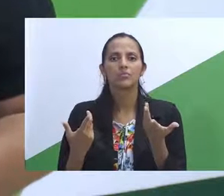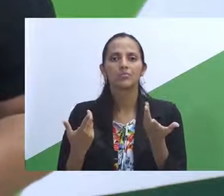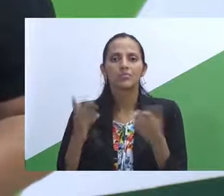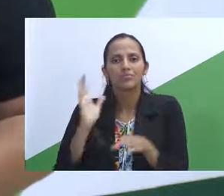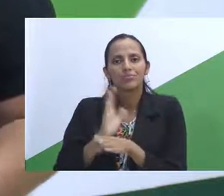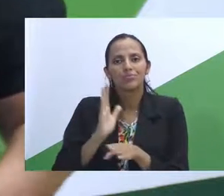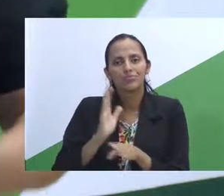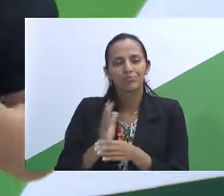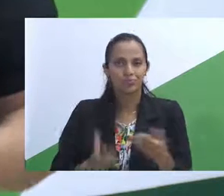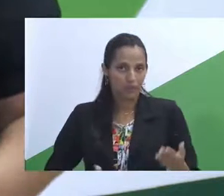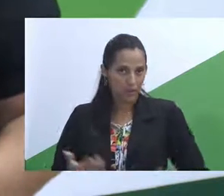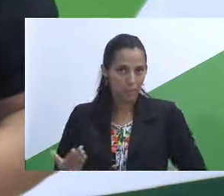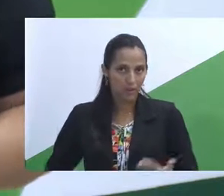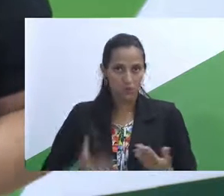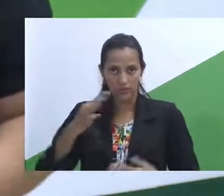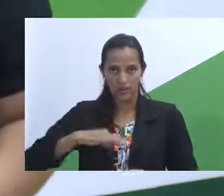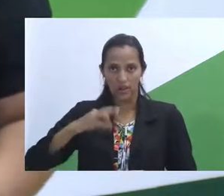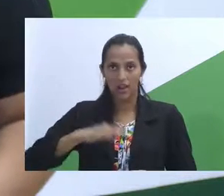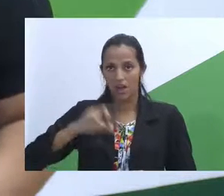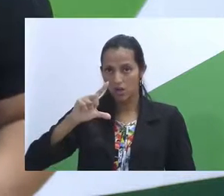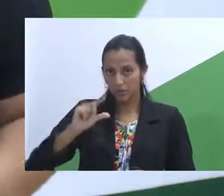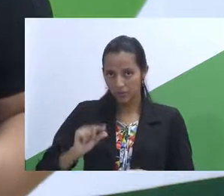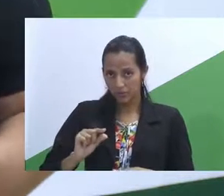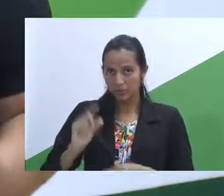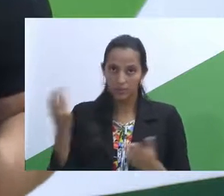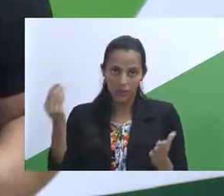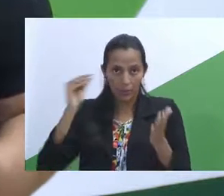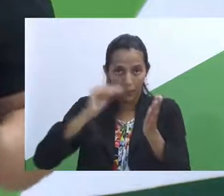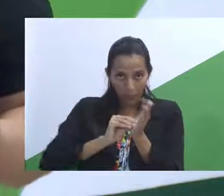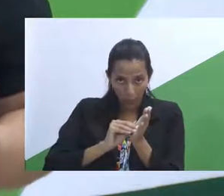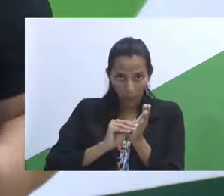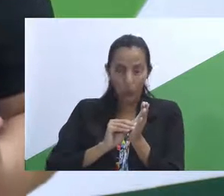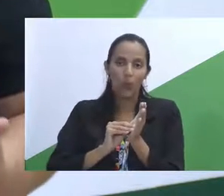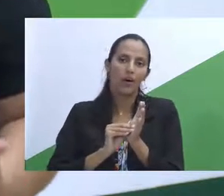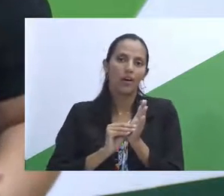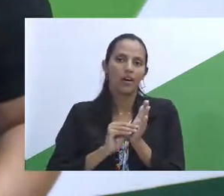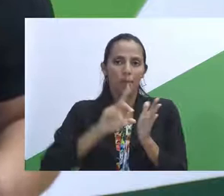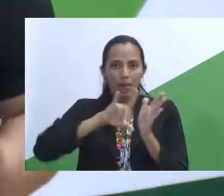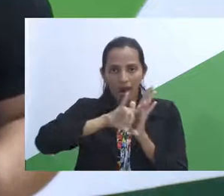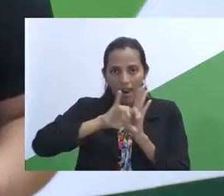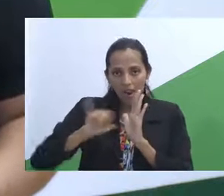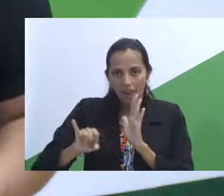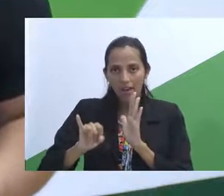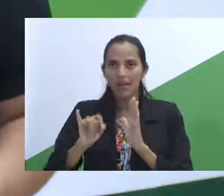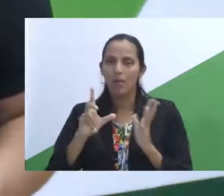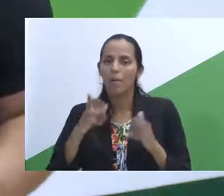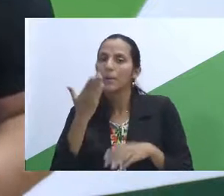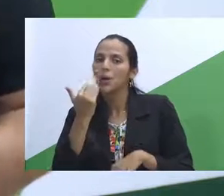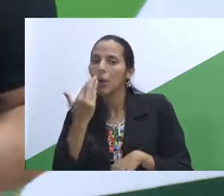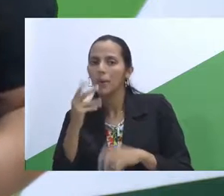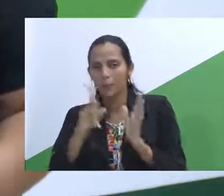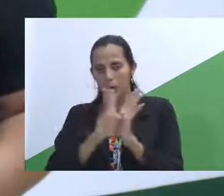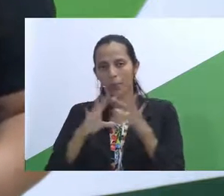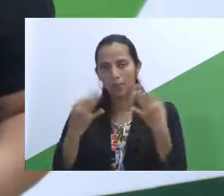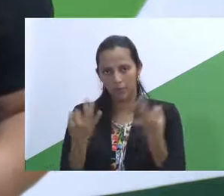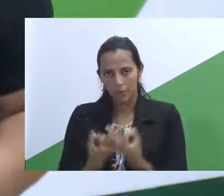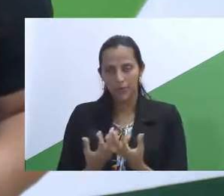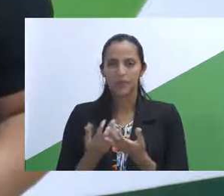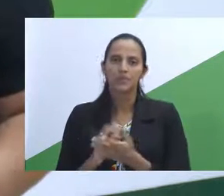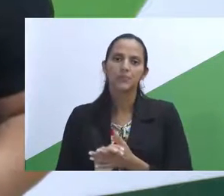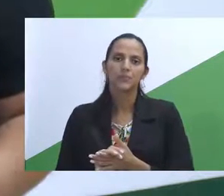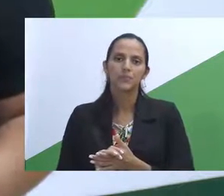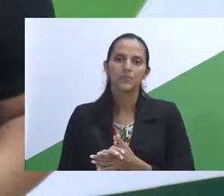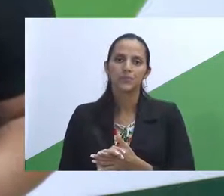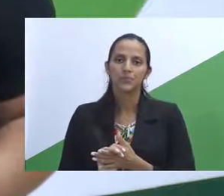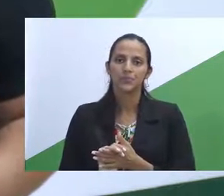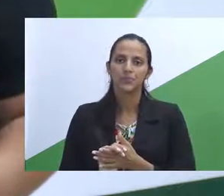trabalhador realmente. O salário mínimo, quando ele é instituído, ele dava, então, para o trabalhador se alimentar, viver bem. O problema básico que a gente vai